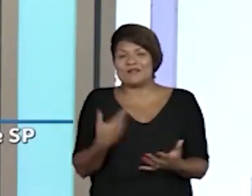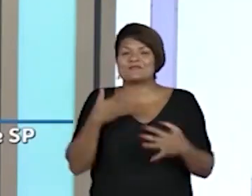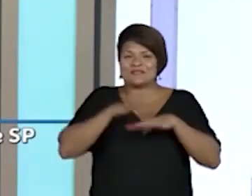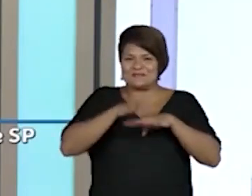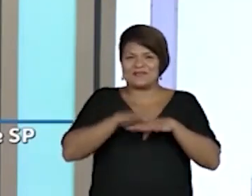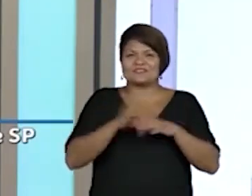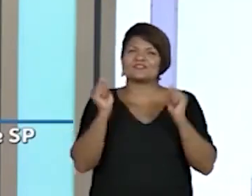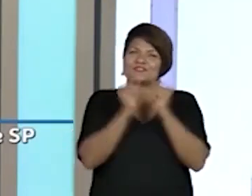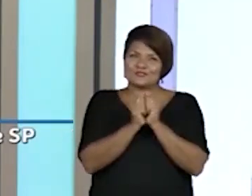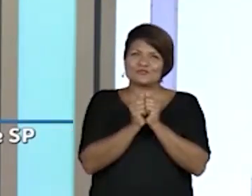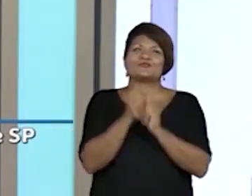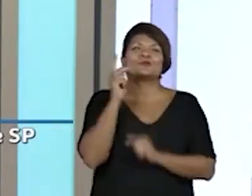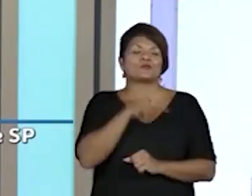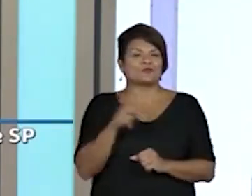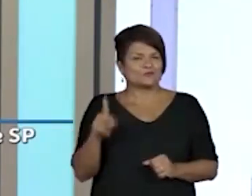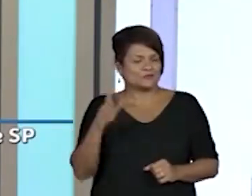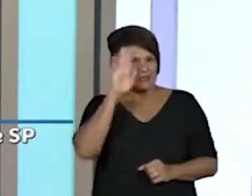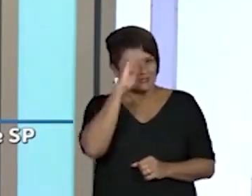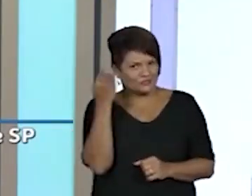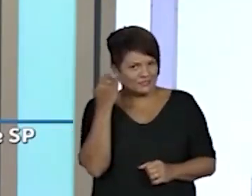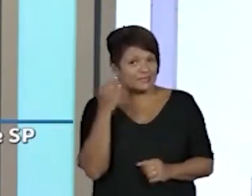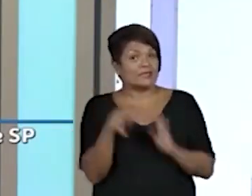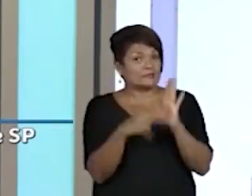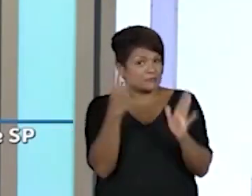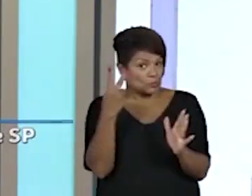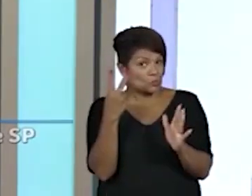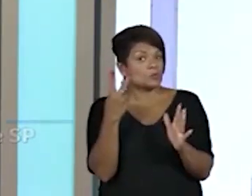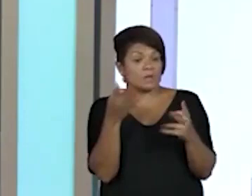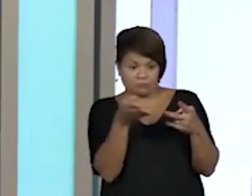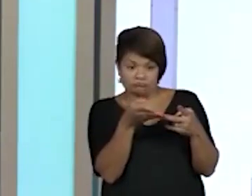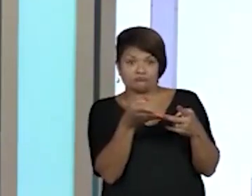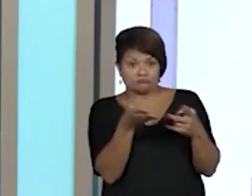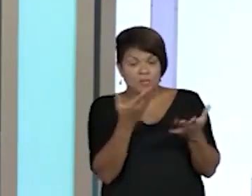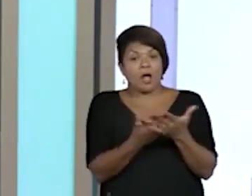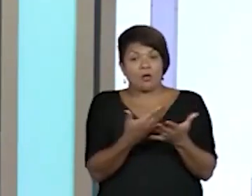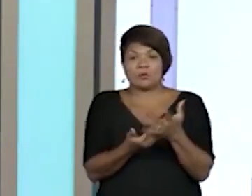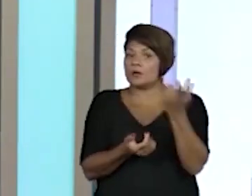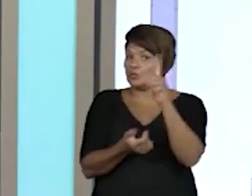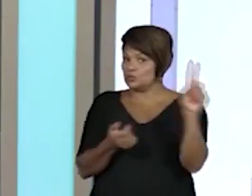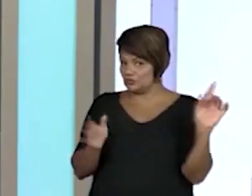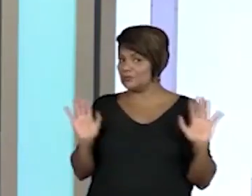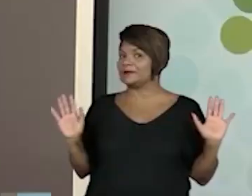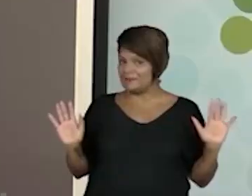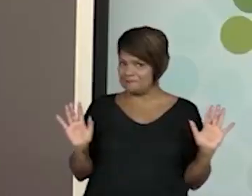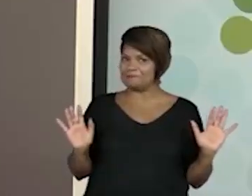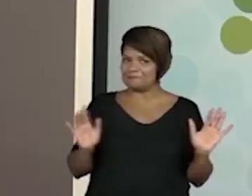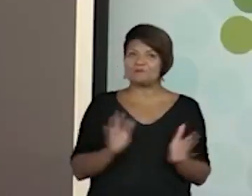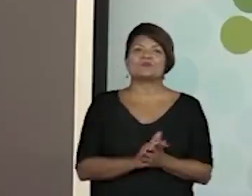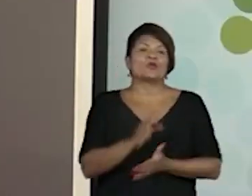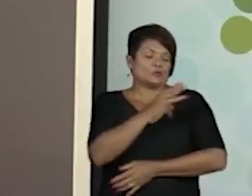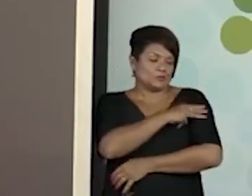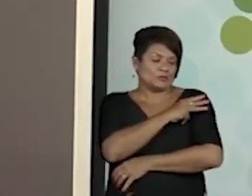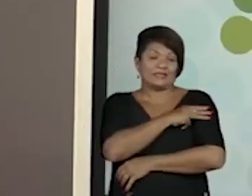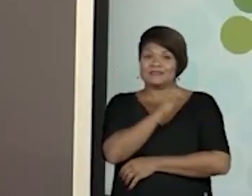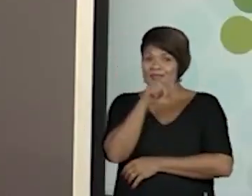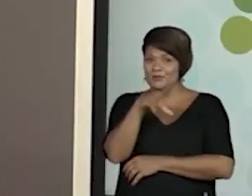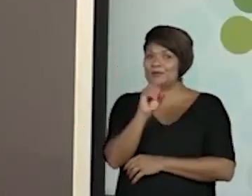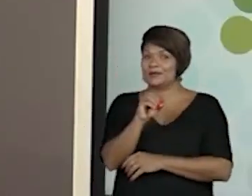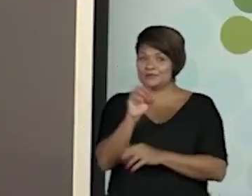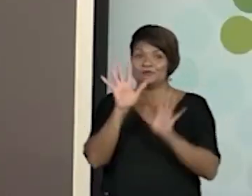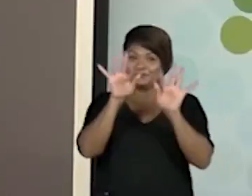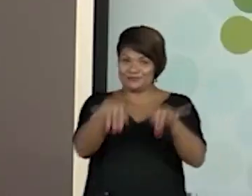junto com a professora Regiane. É a segunda aula de matemática do dia. E a última, né, isso hoje? Isso mesmo, pro terceiro ano aí. Agora a